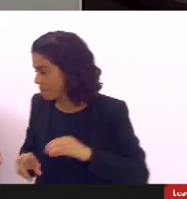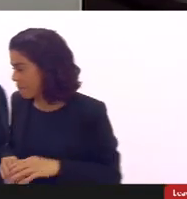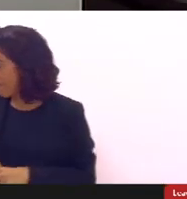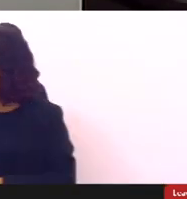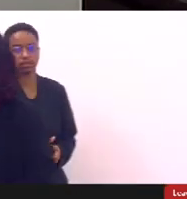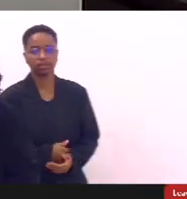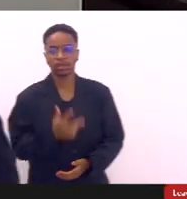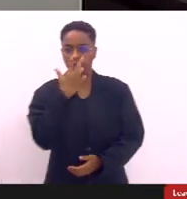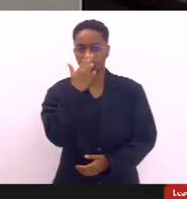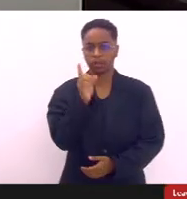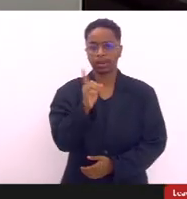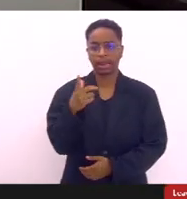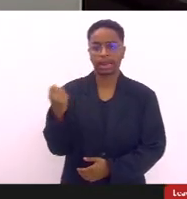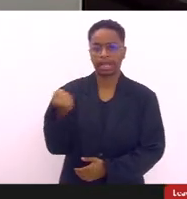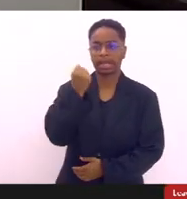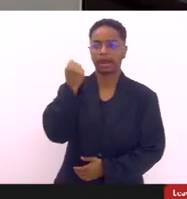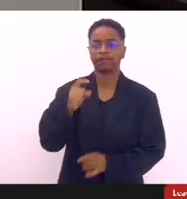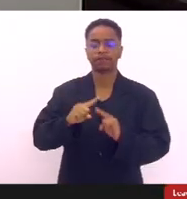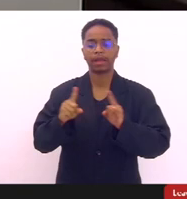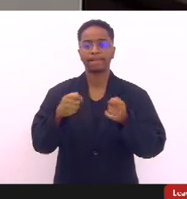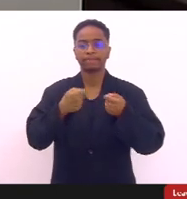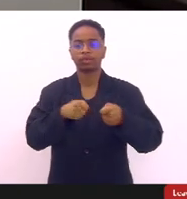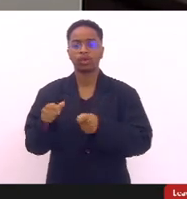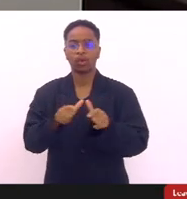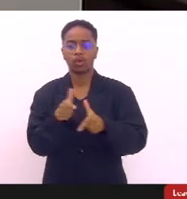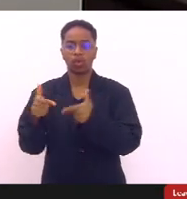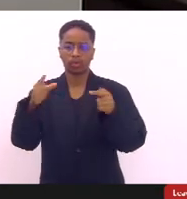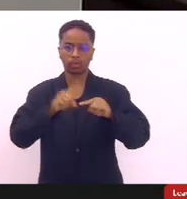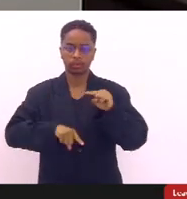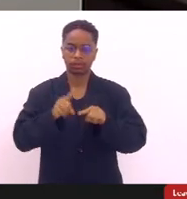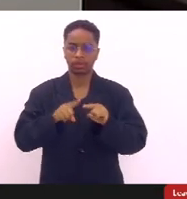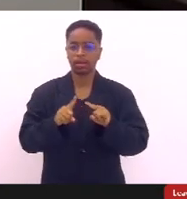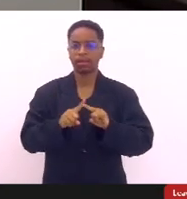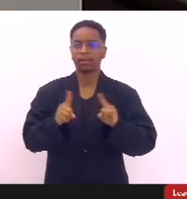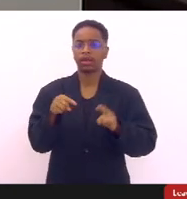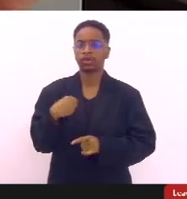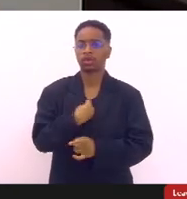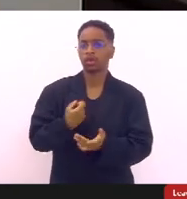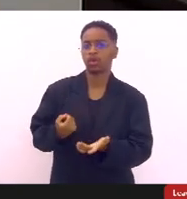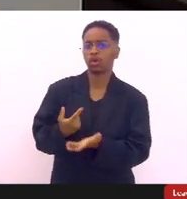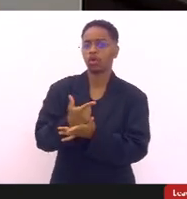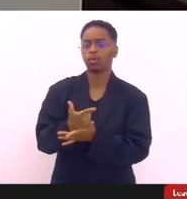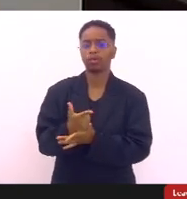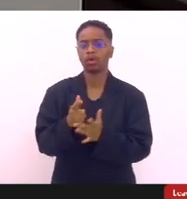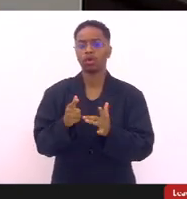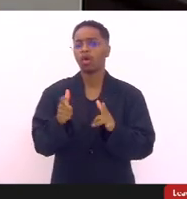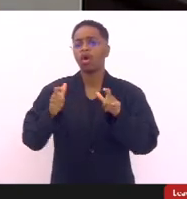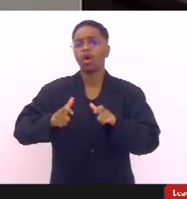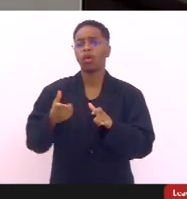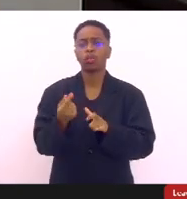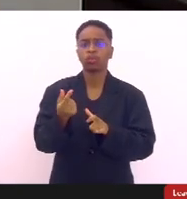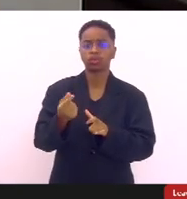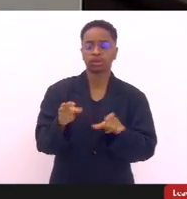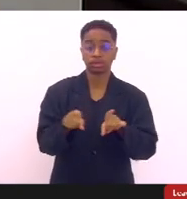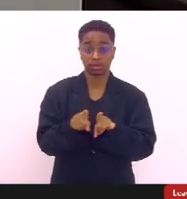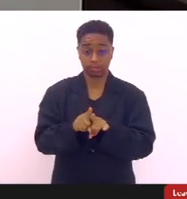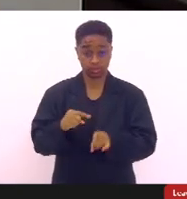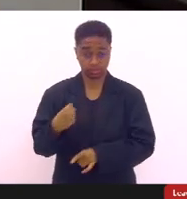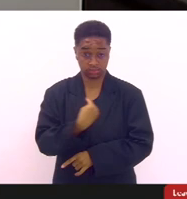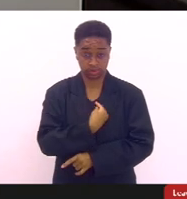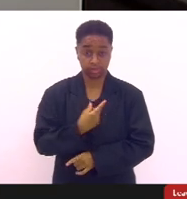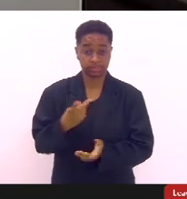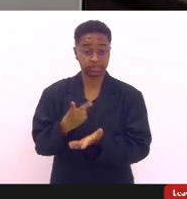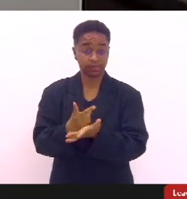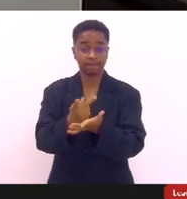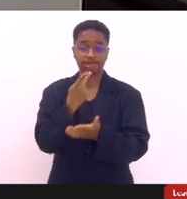grave. Agora, precisa de outros equipamentos. Tem como a gente compra esse equipamento? Onde está essa verba? Até para que a gente, como bem sempre diz aqui